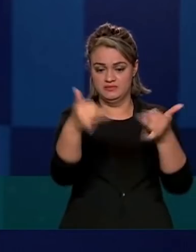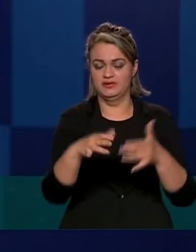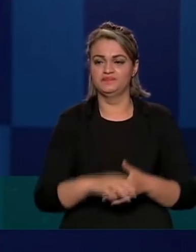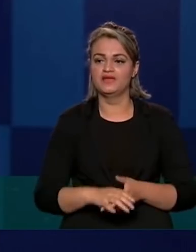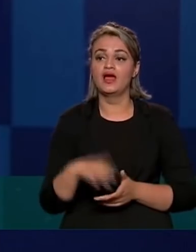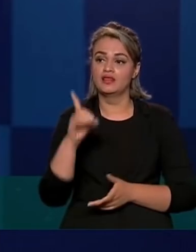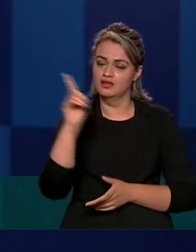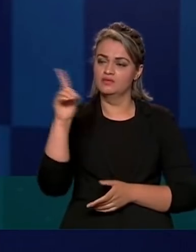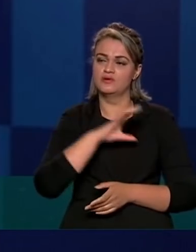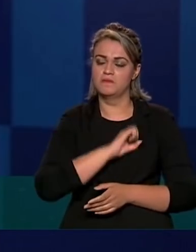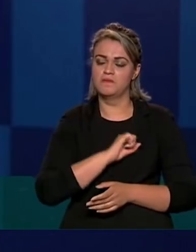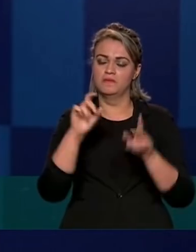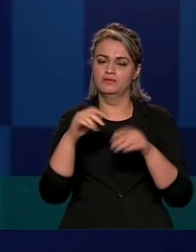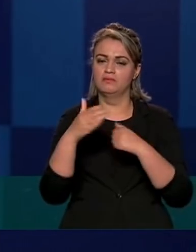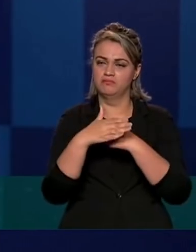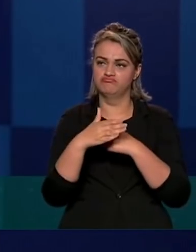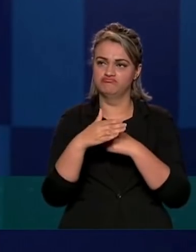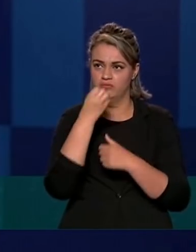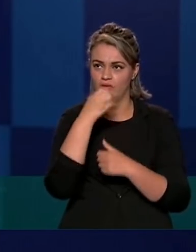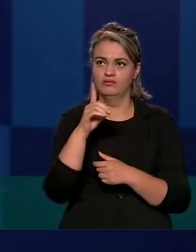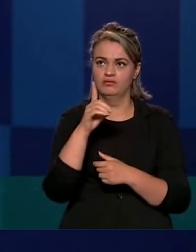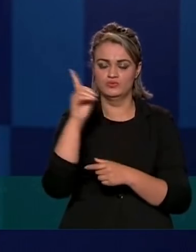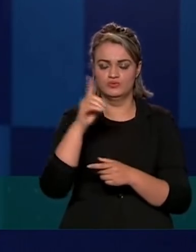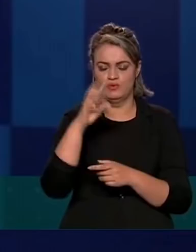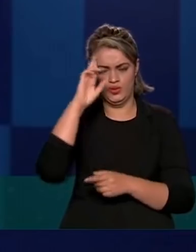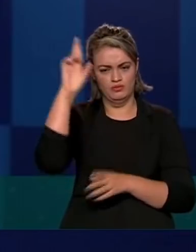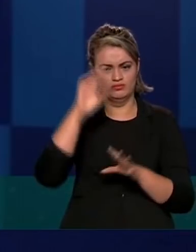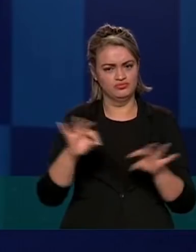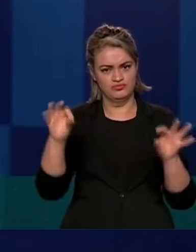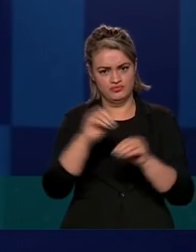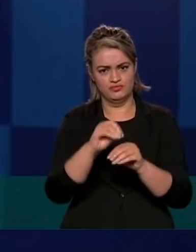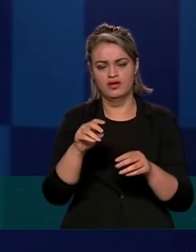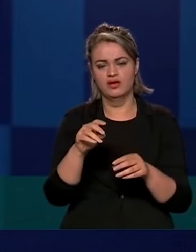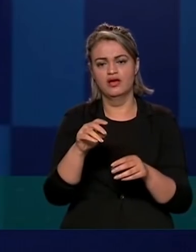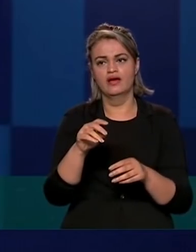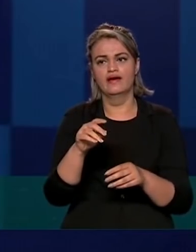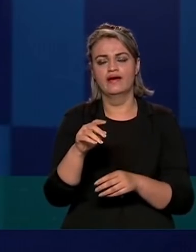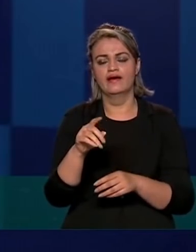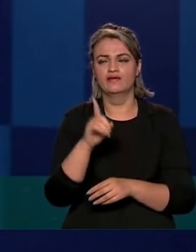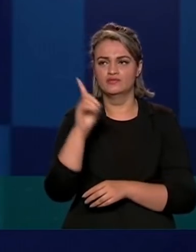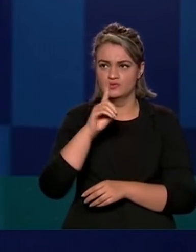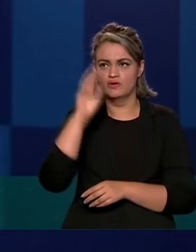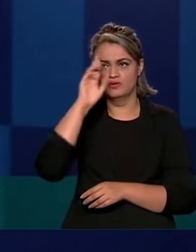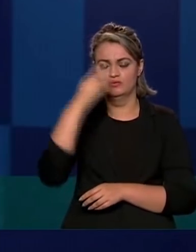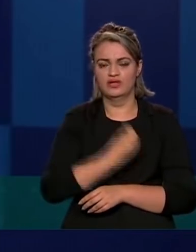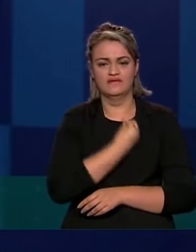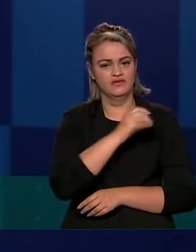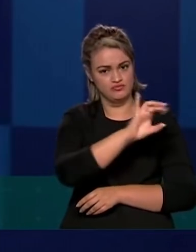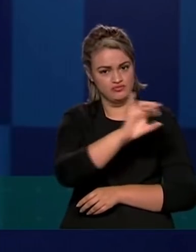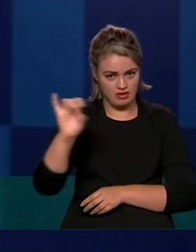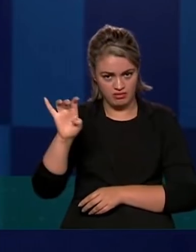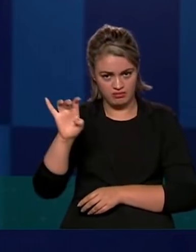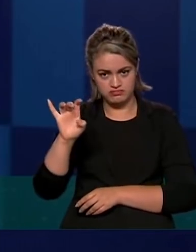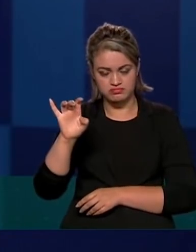Deus de amor e de bondade, o Senhor é o dono de todas as coisas e é o dono da nossa vida e da vida de